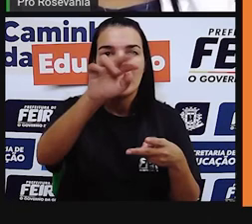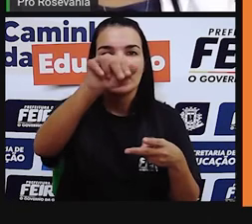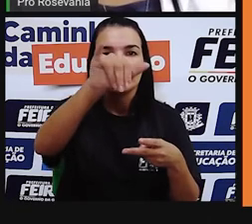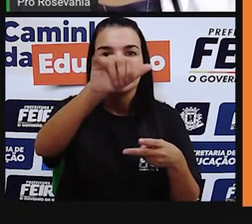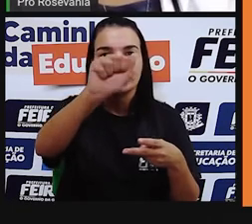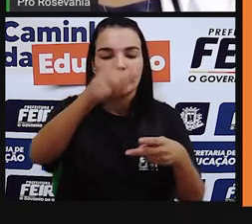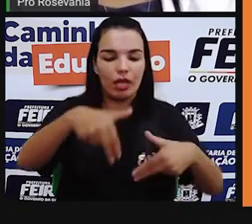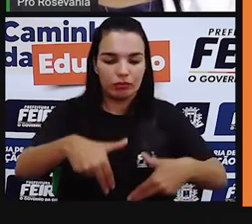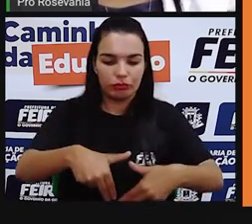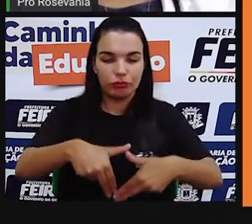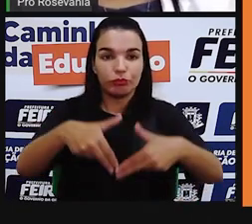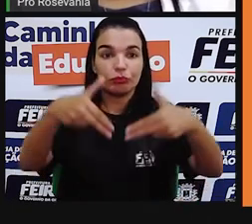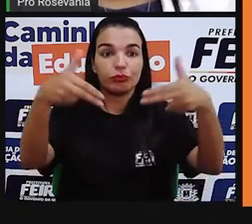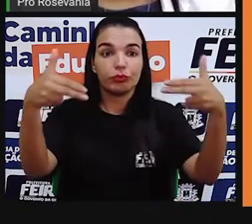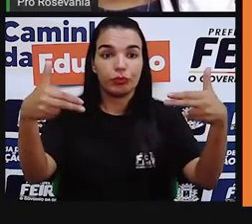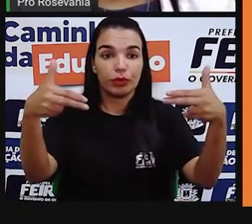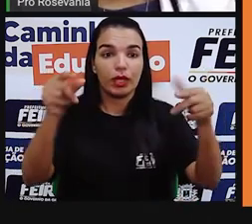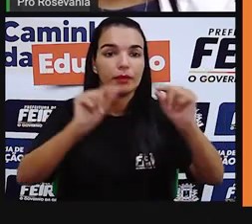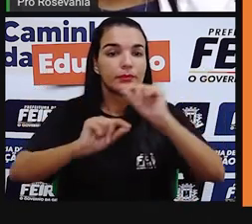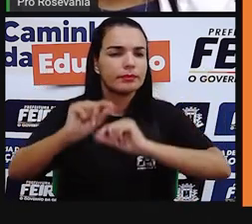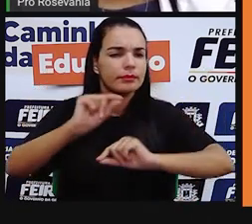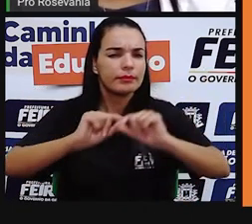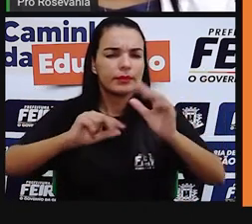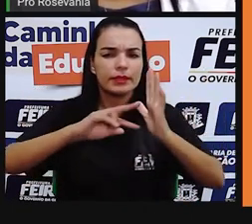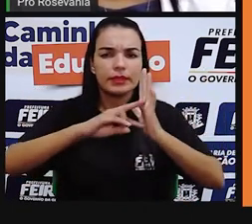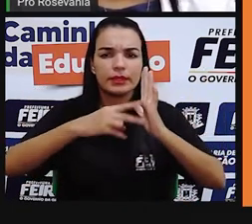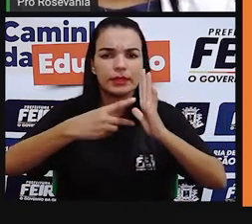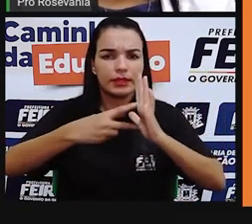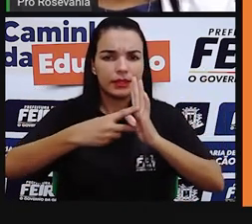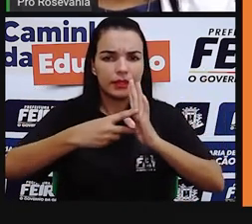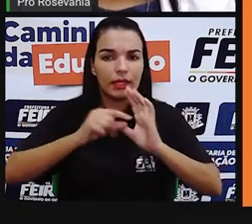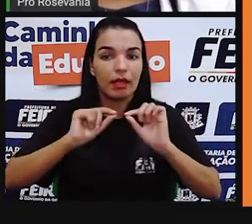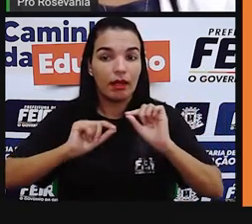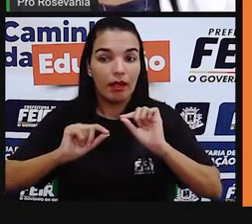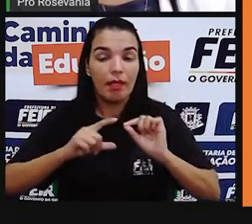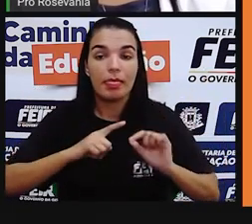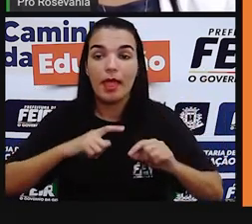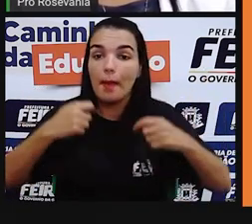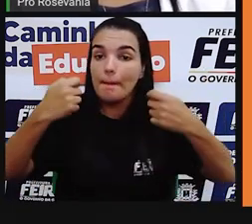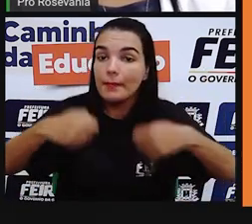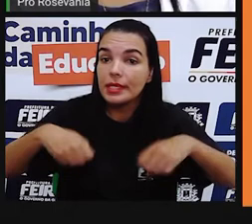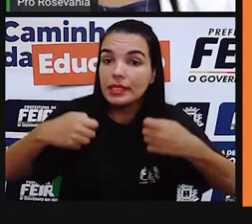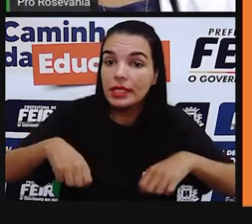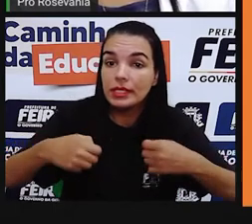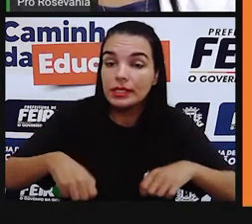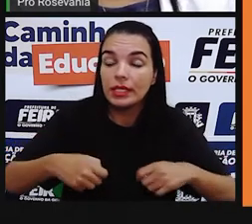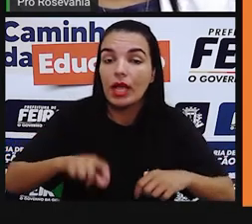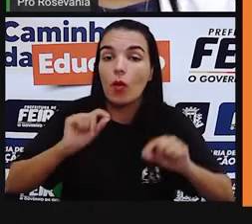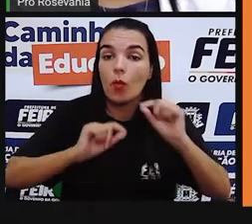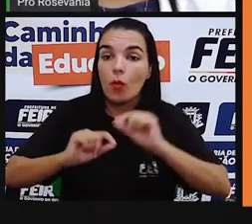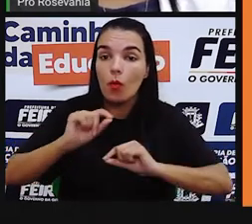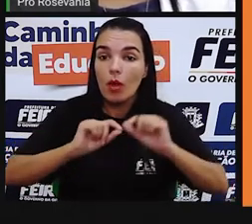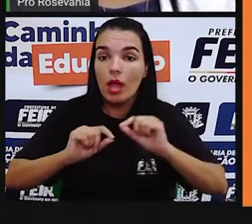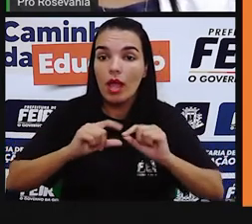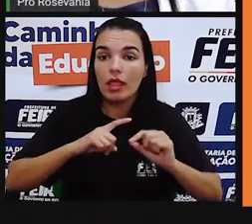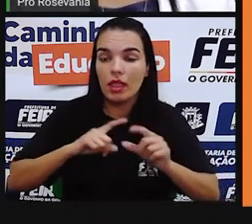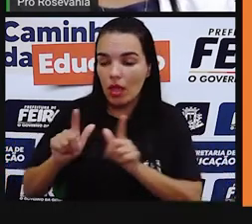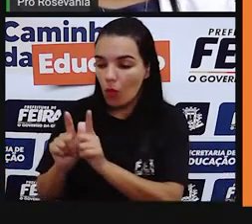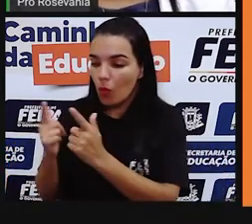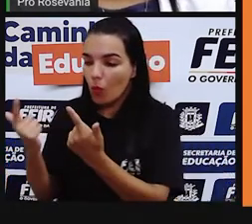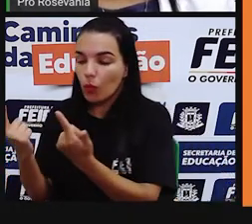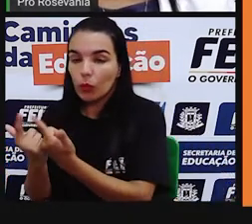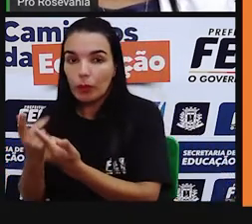gente, né, embora não haja uma definição precisa para esse termo, etnia significa um grupo de